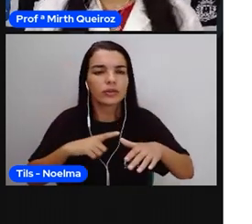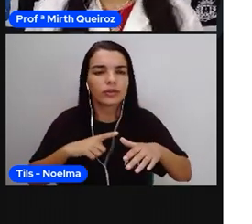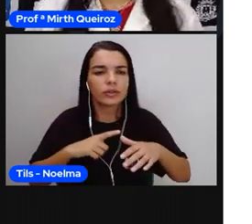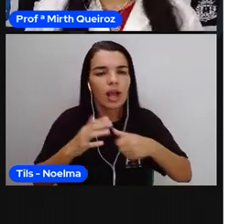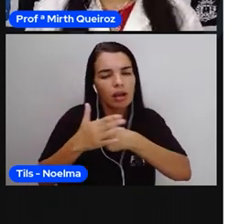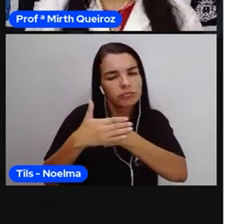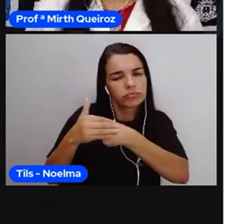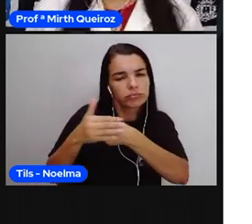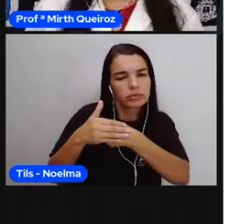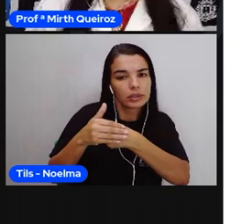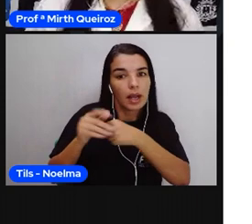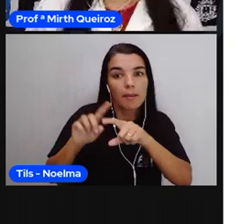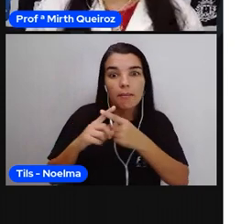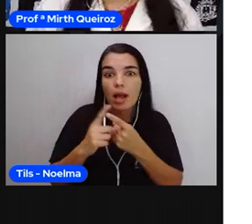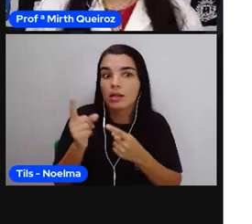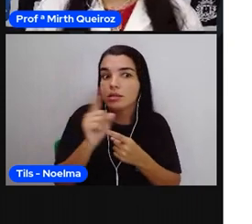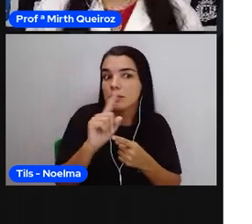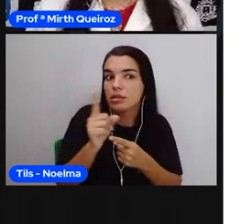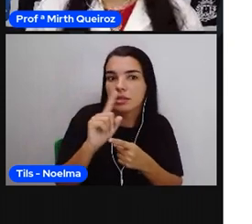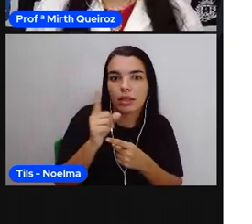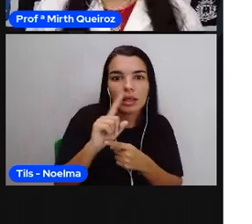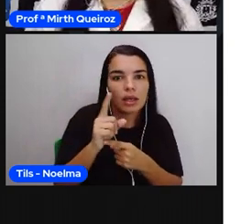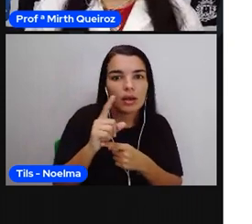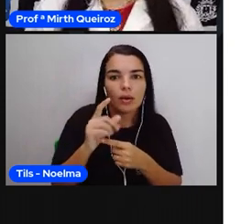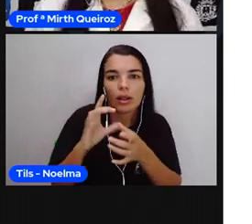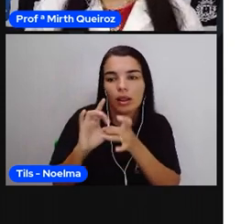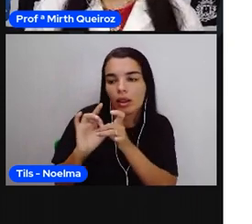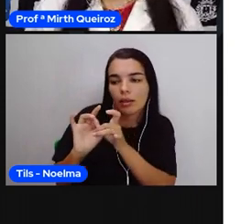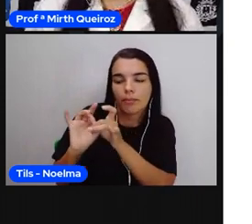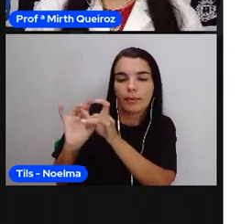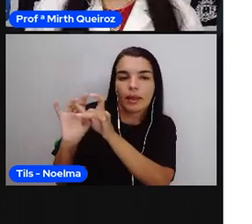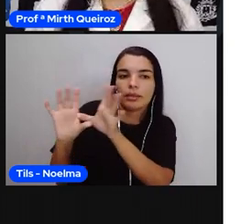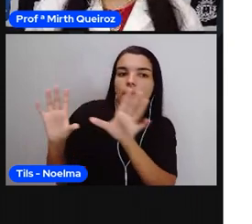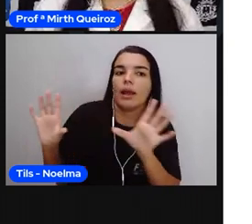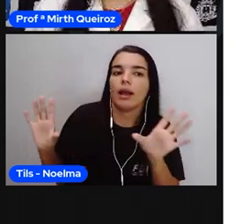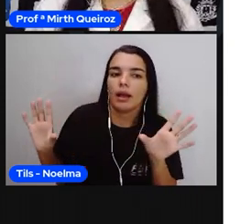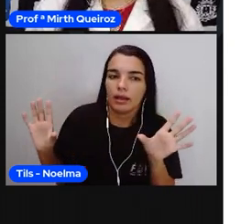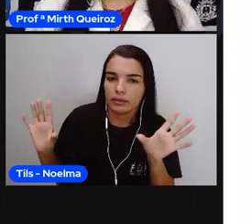mas não um laço capaz de